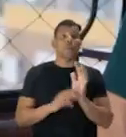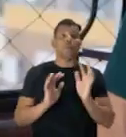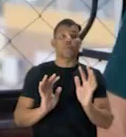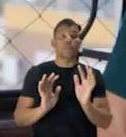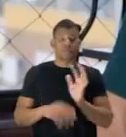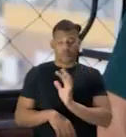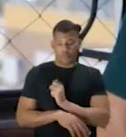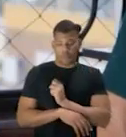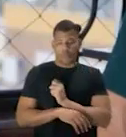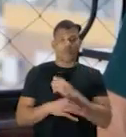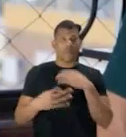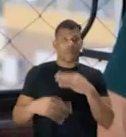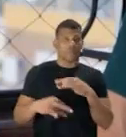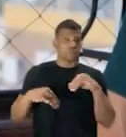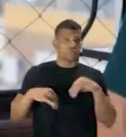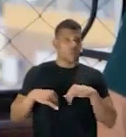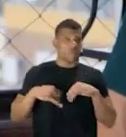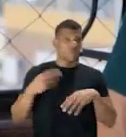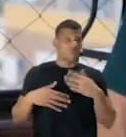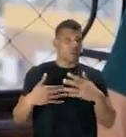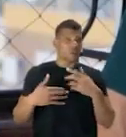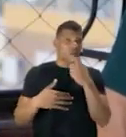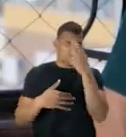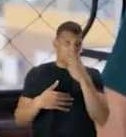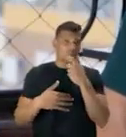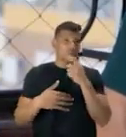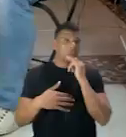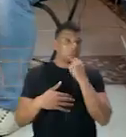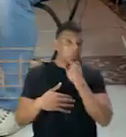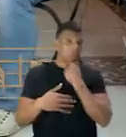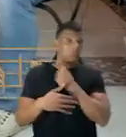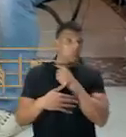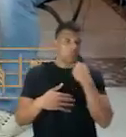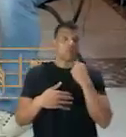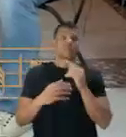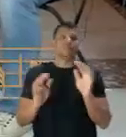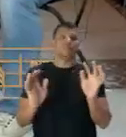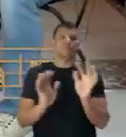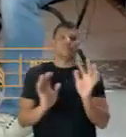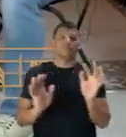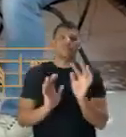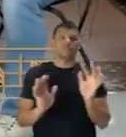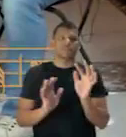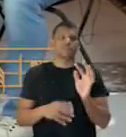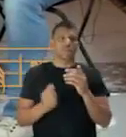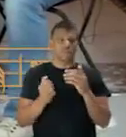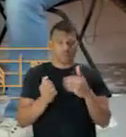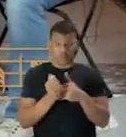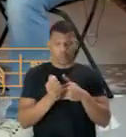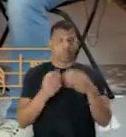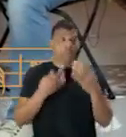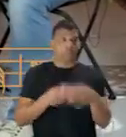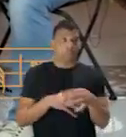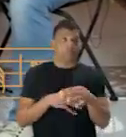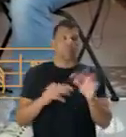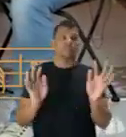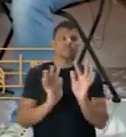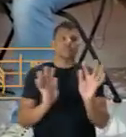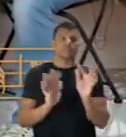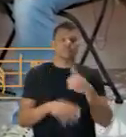Malandro não morre de mal de amar. Nem tem como esconder a